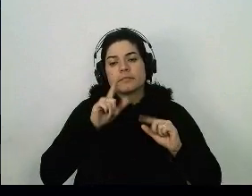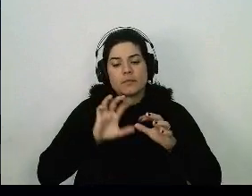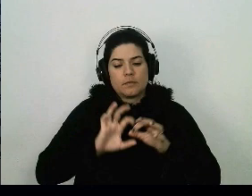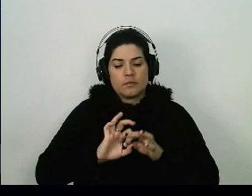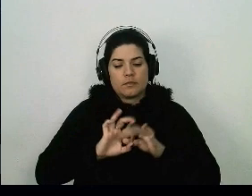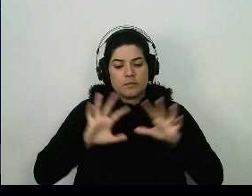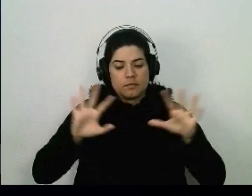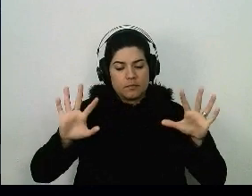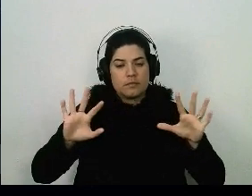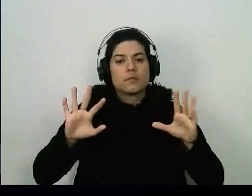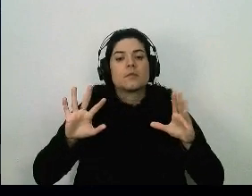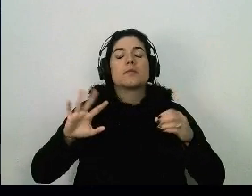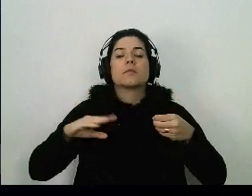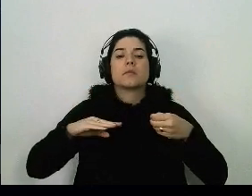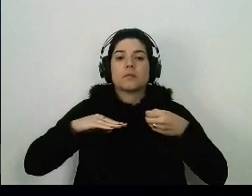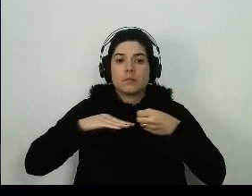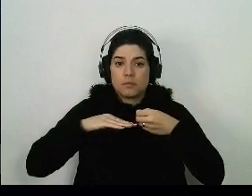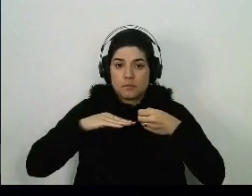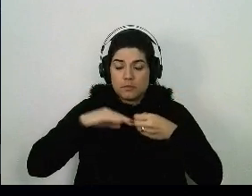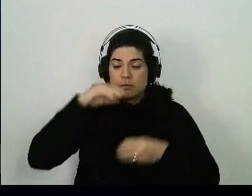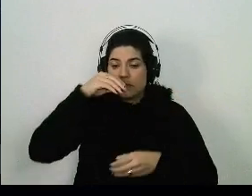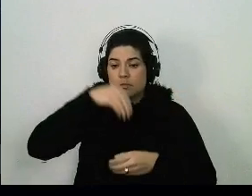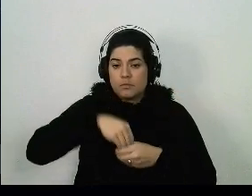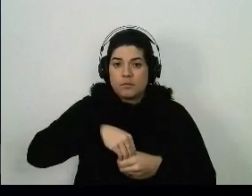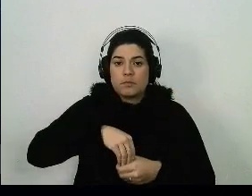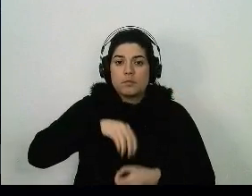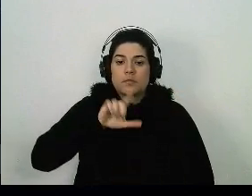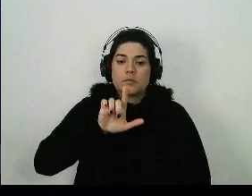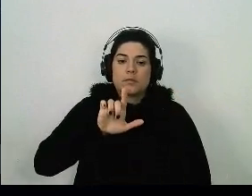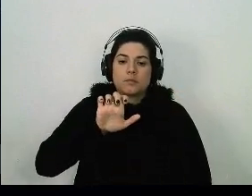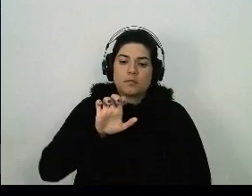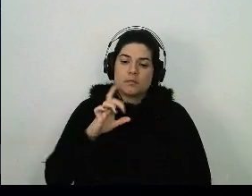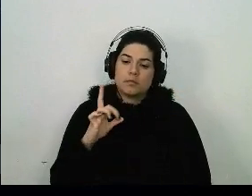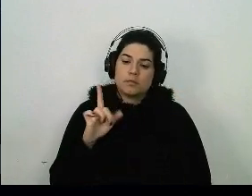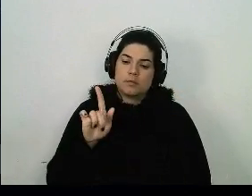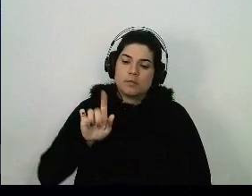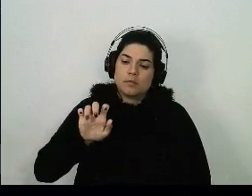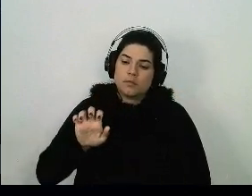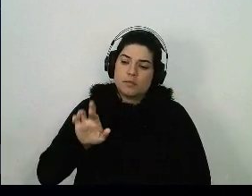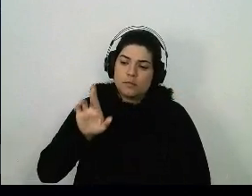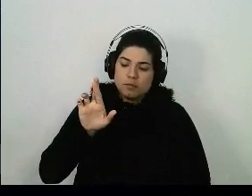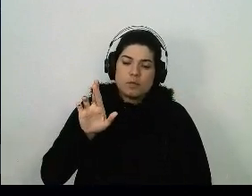de histórico do Ledger. Eu vou rodar aqui.